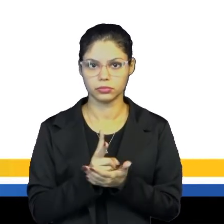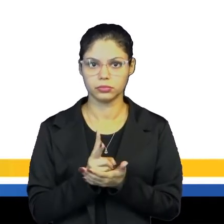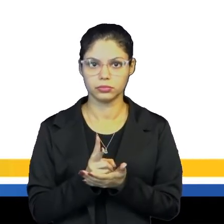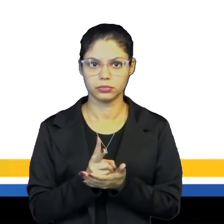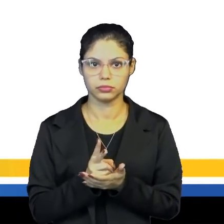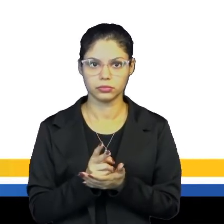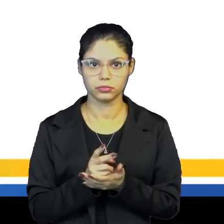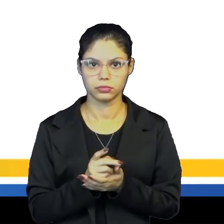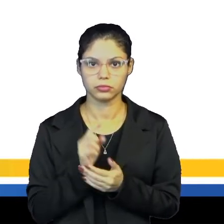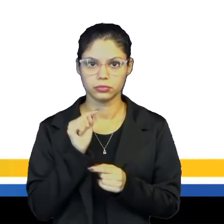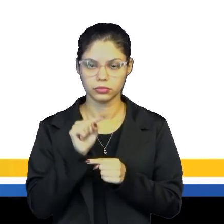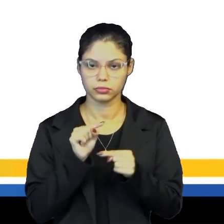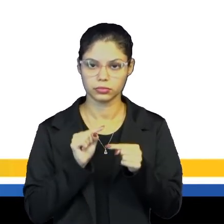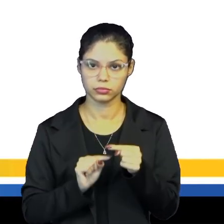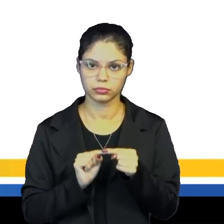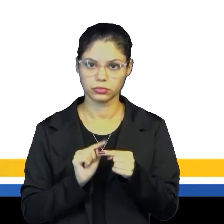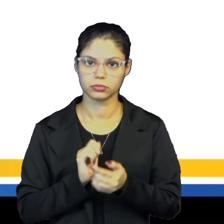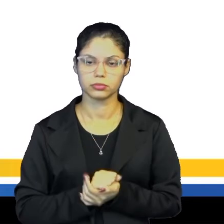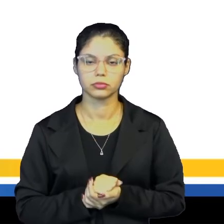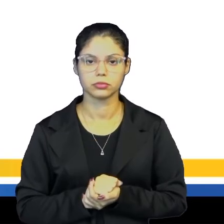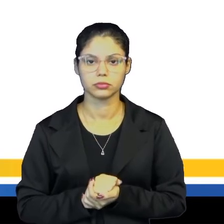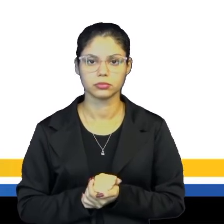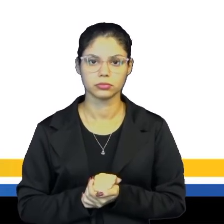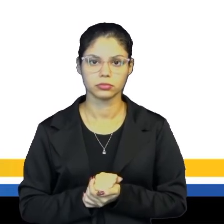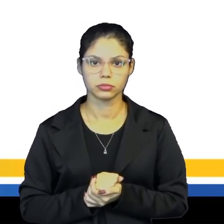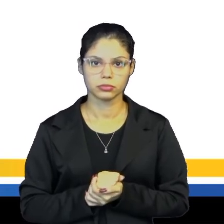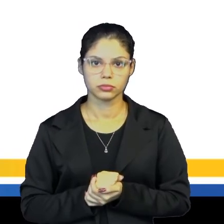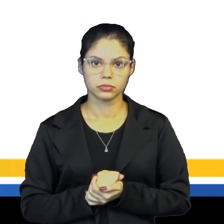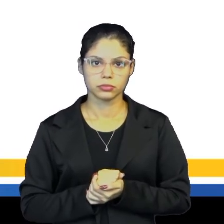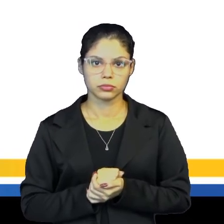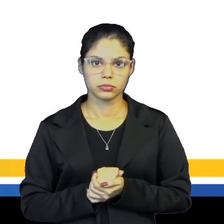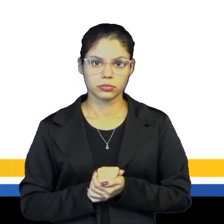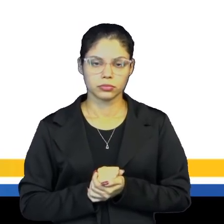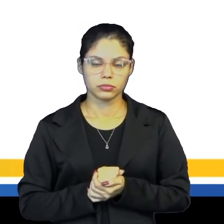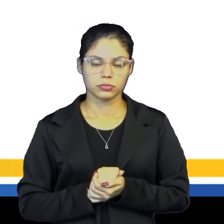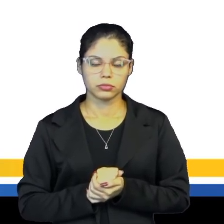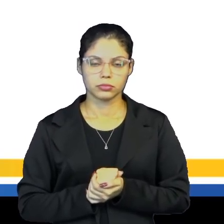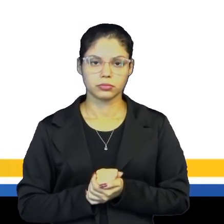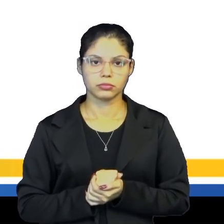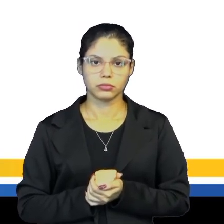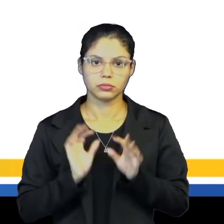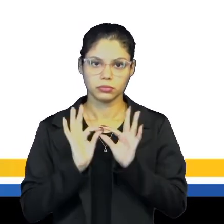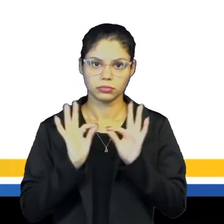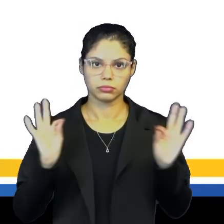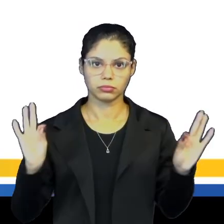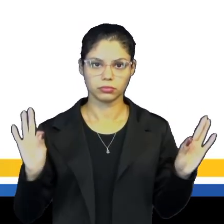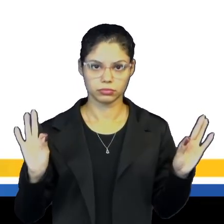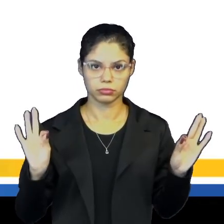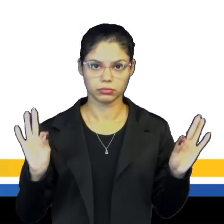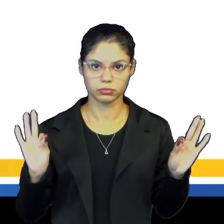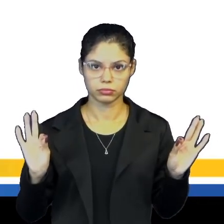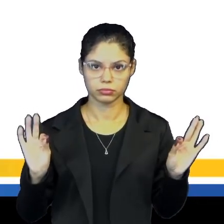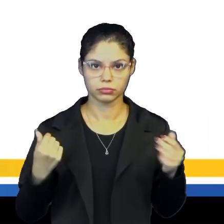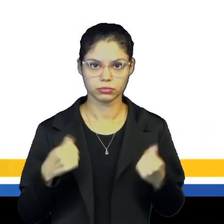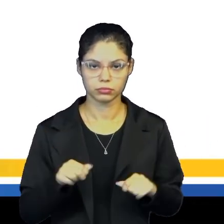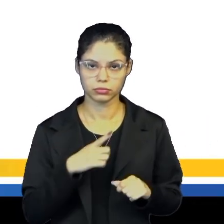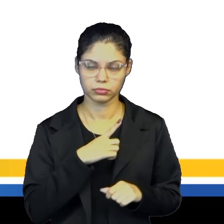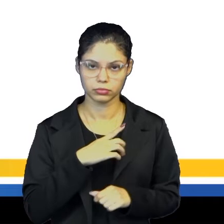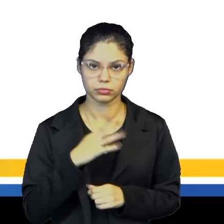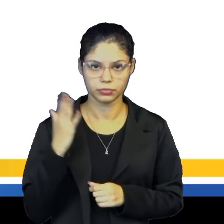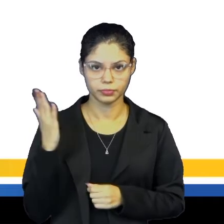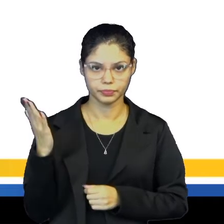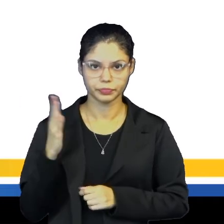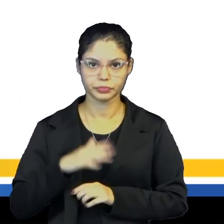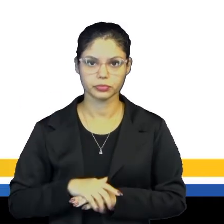tempo se dividir, tá? Por uma linha. Então, elas precisam dessa concepção,